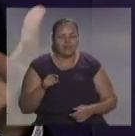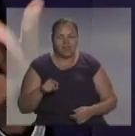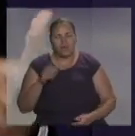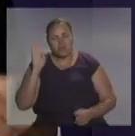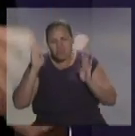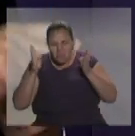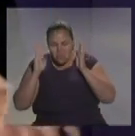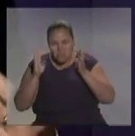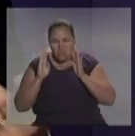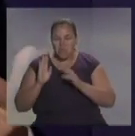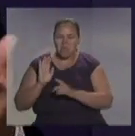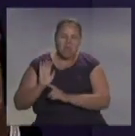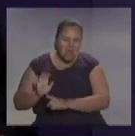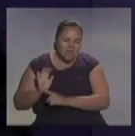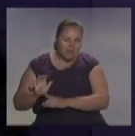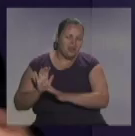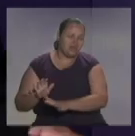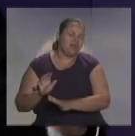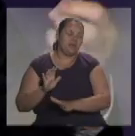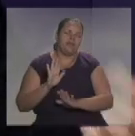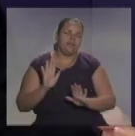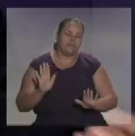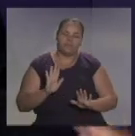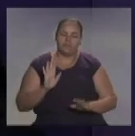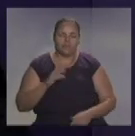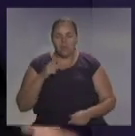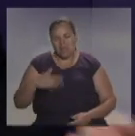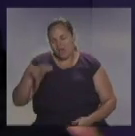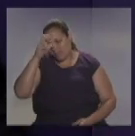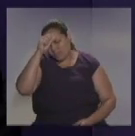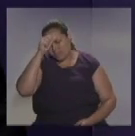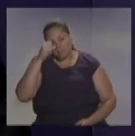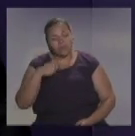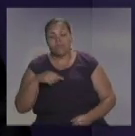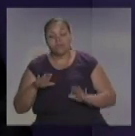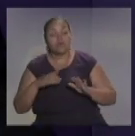capeta, você é burro, não quer aprender, e isso não depende apenas da